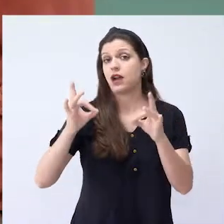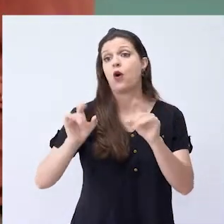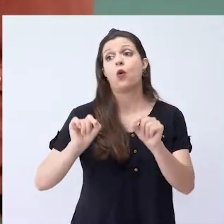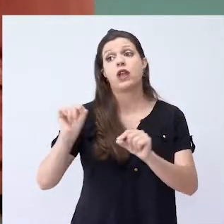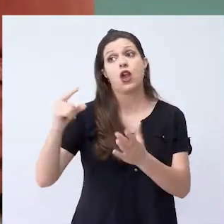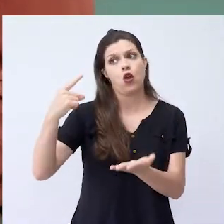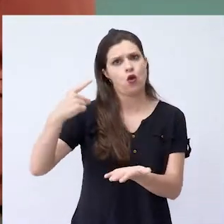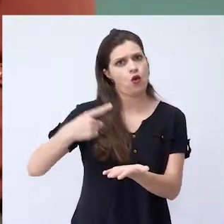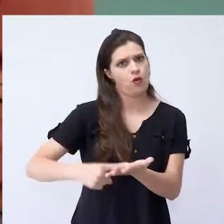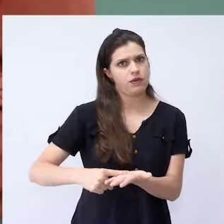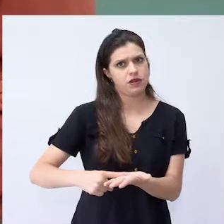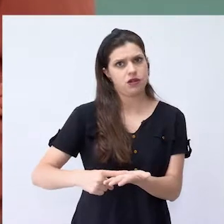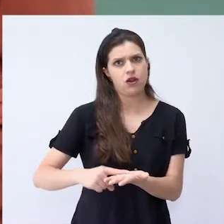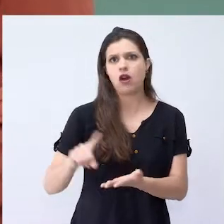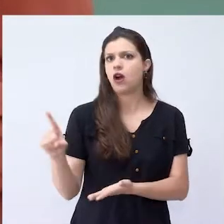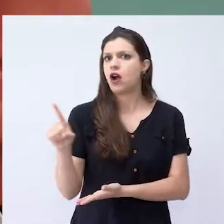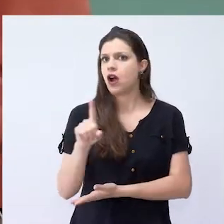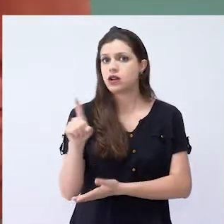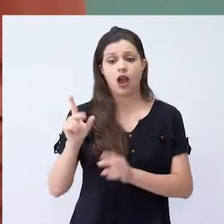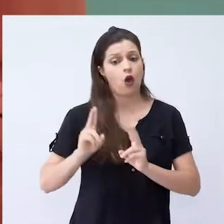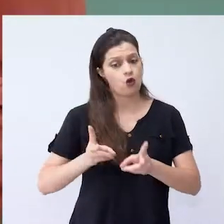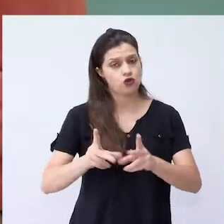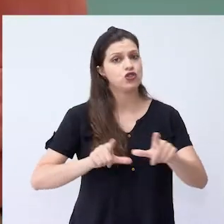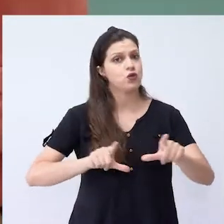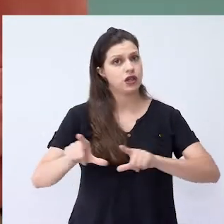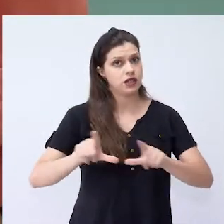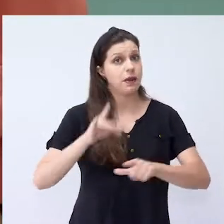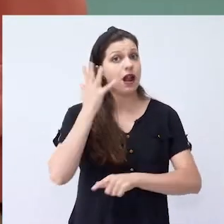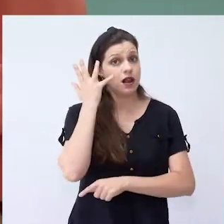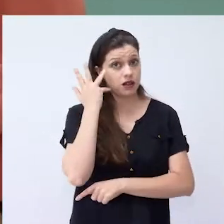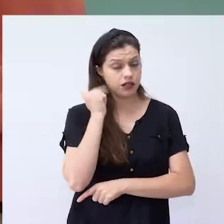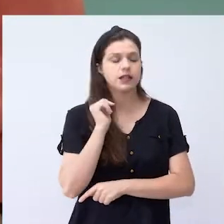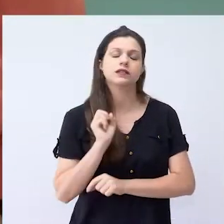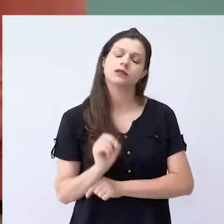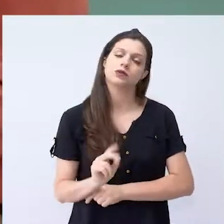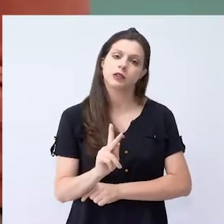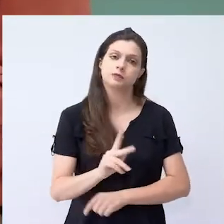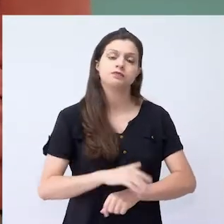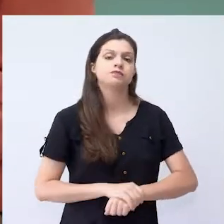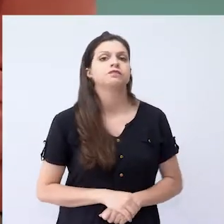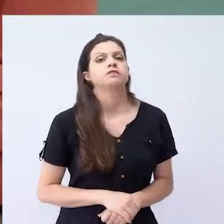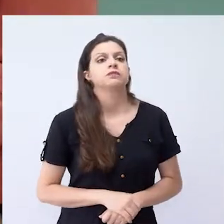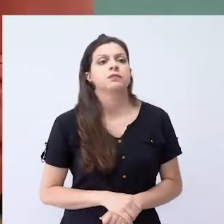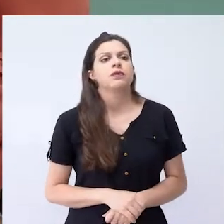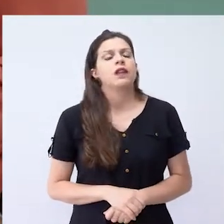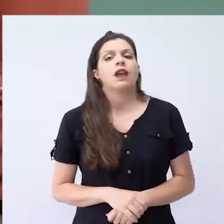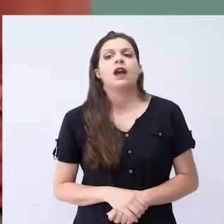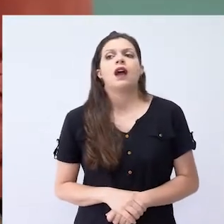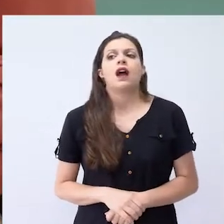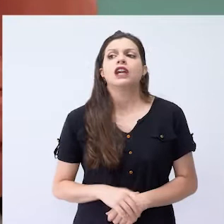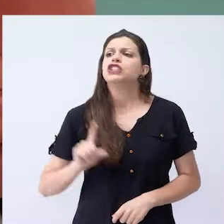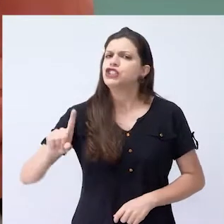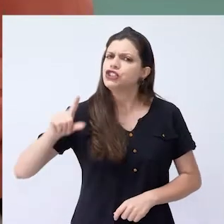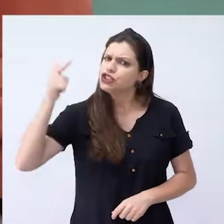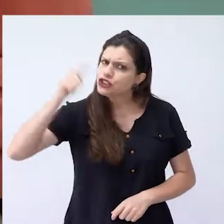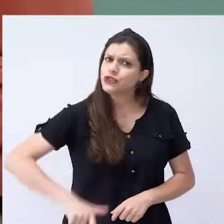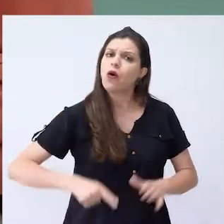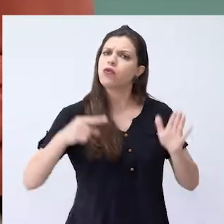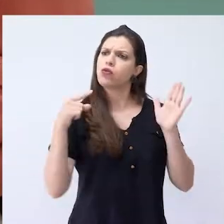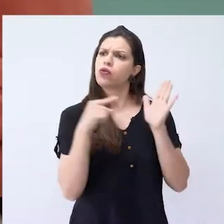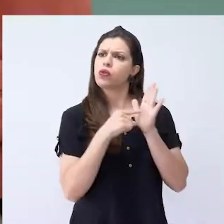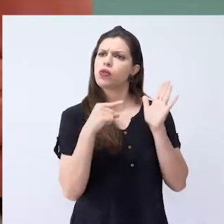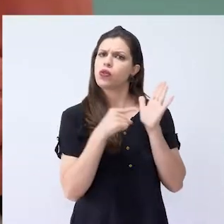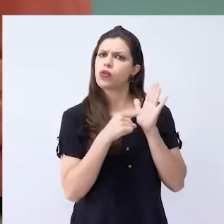ali o seu compromisso para não explorar a mão de obra infantil. Muito bem. Logo que eu cheguei, eu recebi